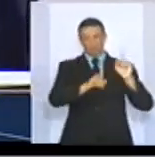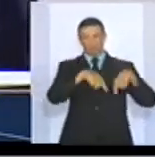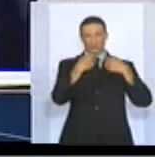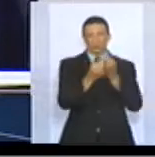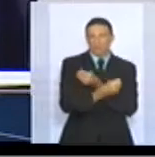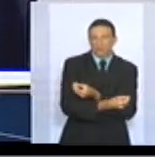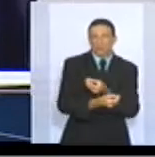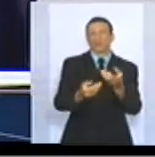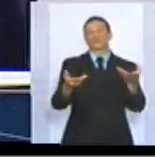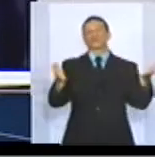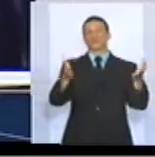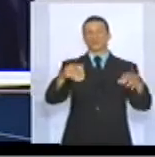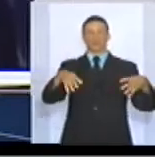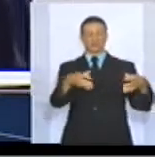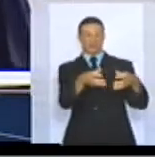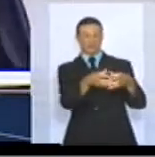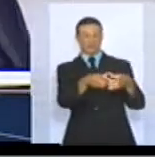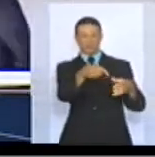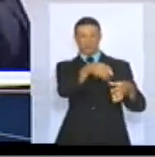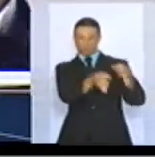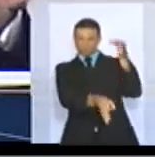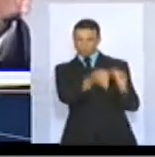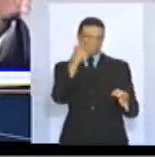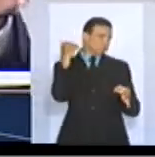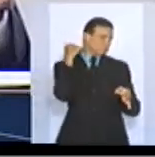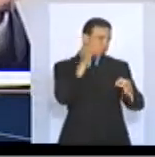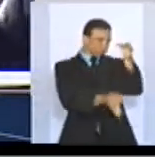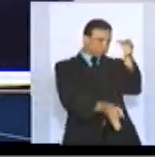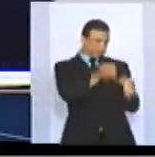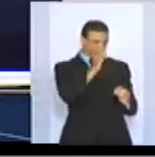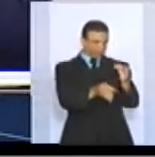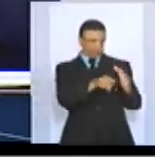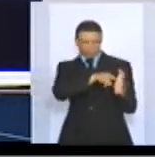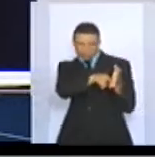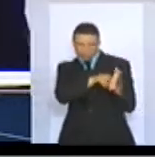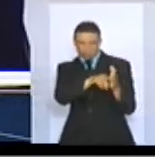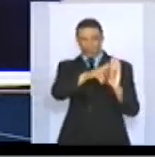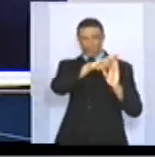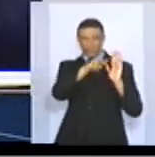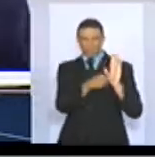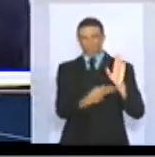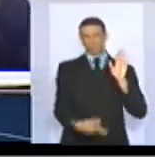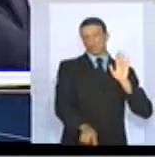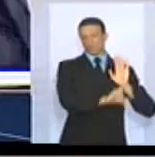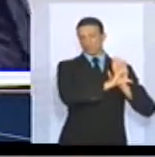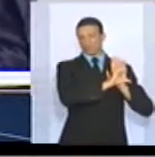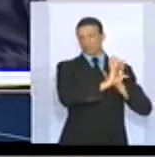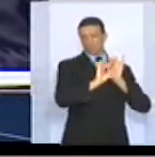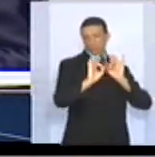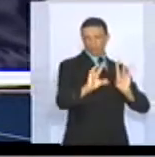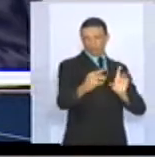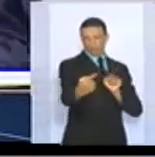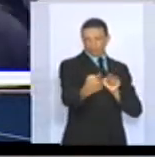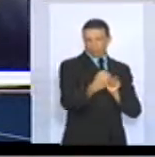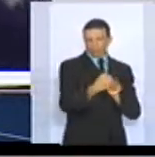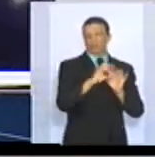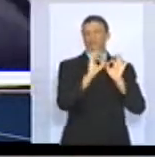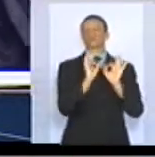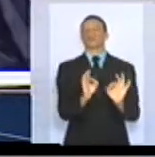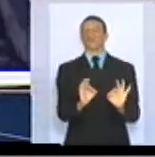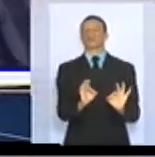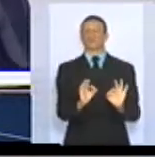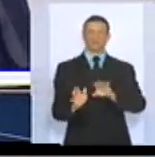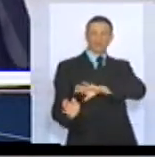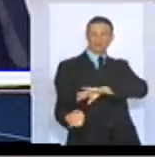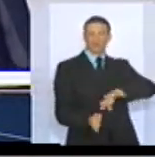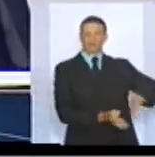os componentes do colegiado, no momento em que vão aplicar a regra jurídica a esses fatos que são do conhecimento